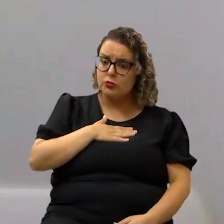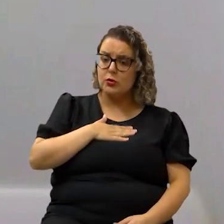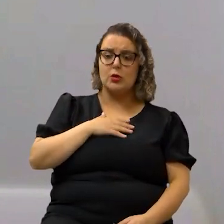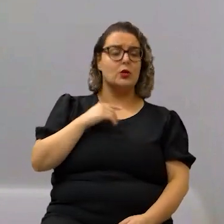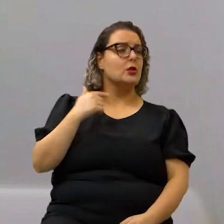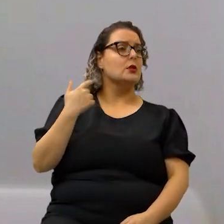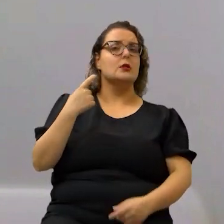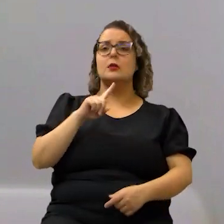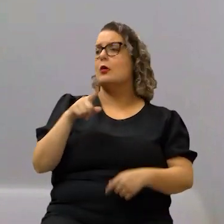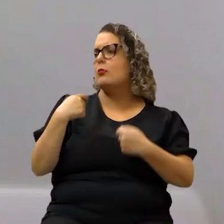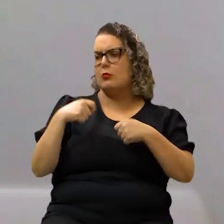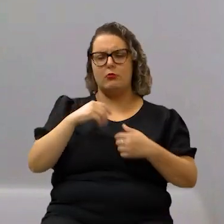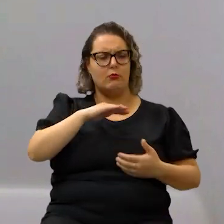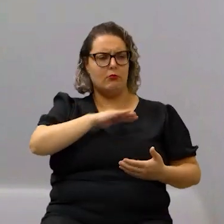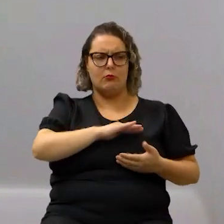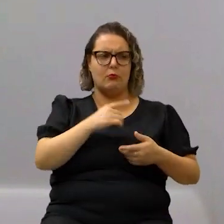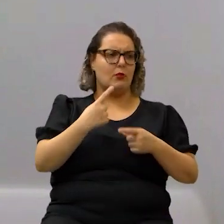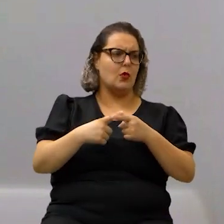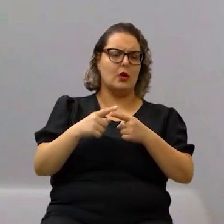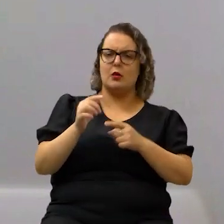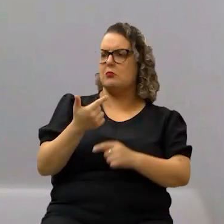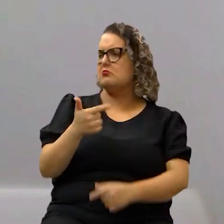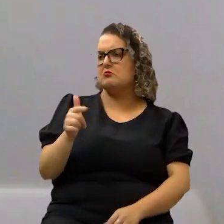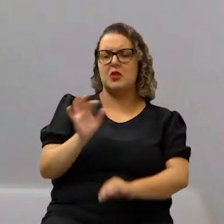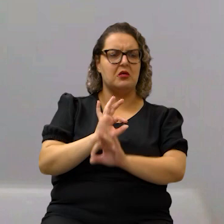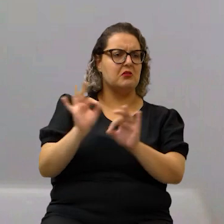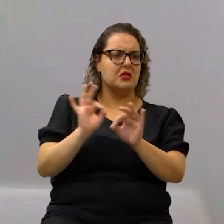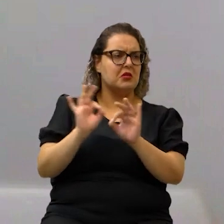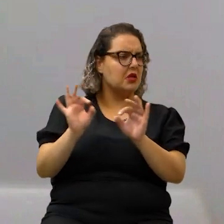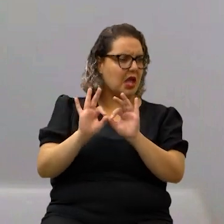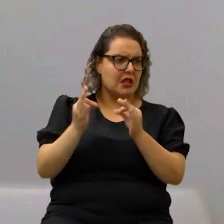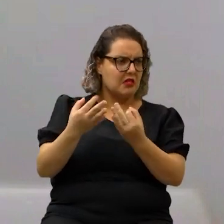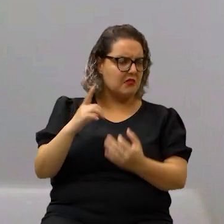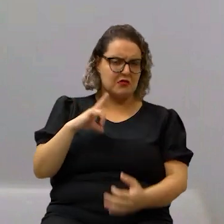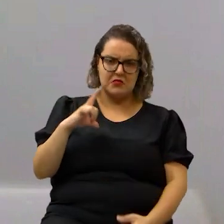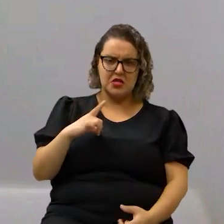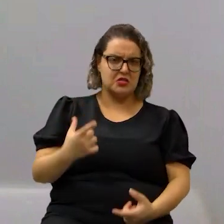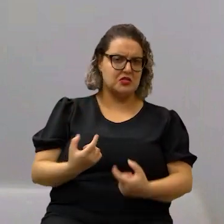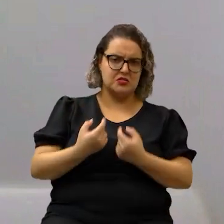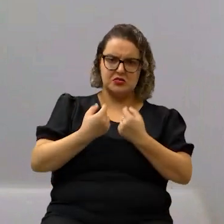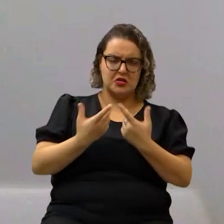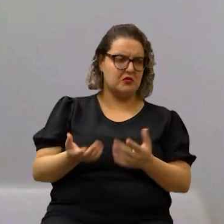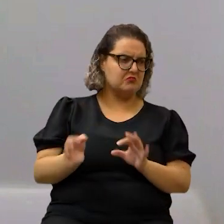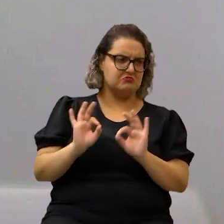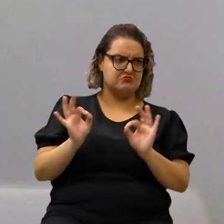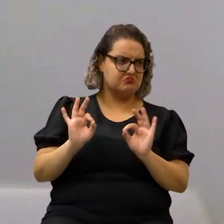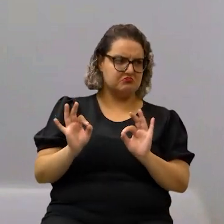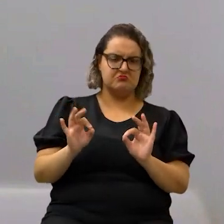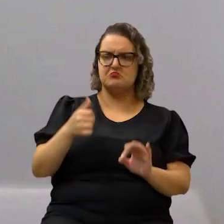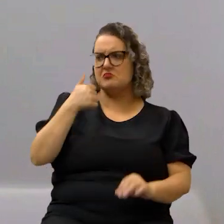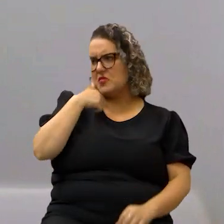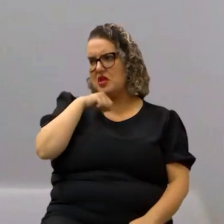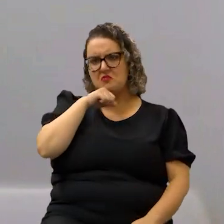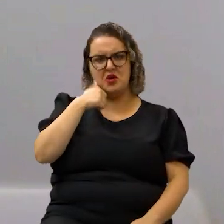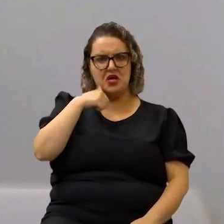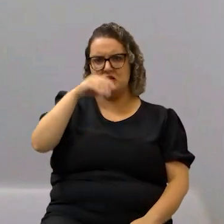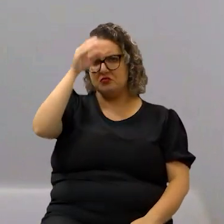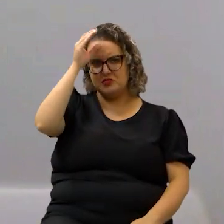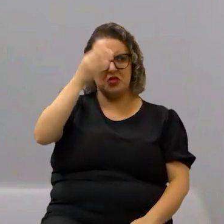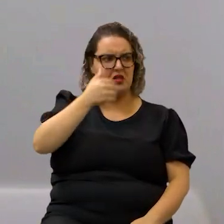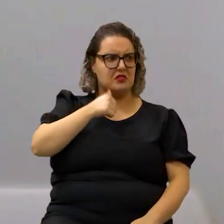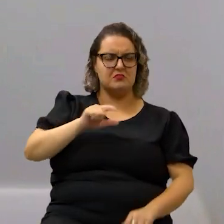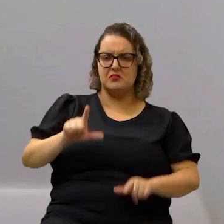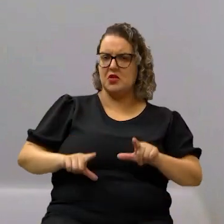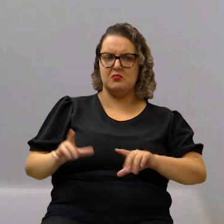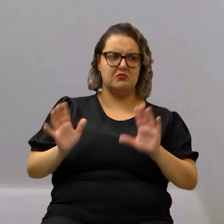comigo? Ou não preciso fazer mamografia porque não tenho parentes que já tiveram câncer de mama, não tenho minha mãe,